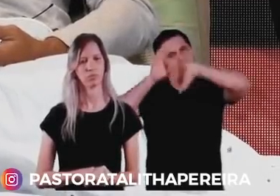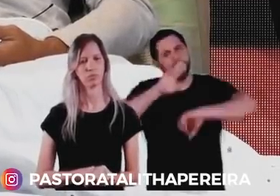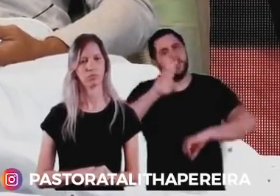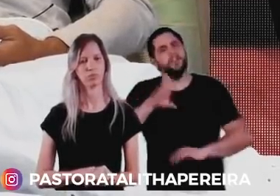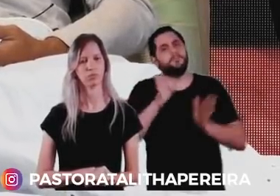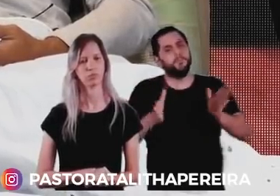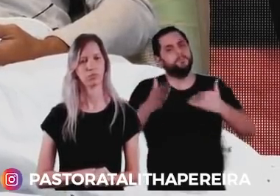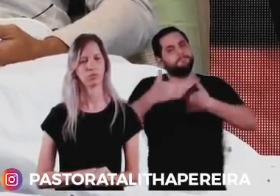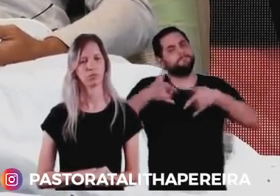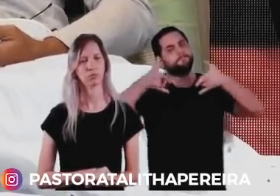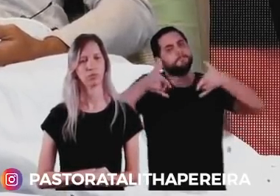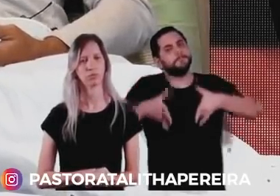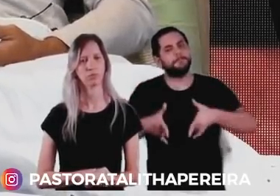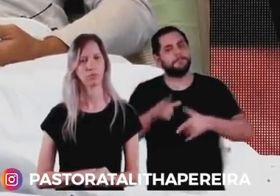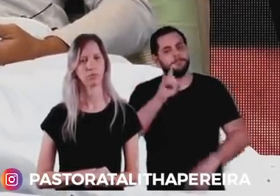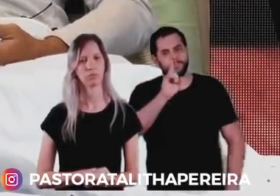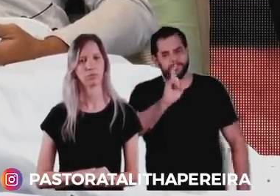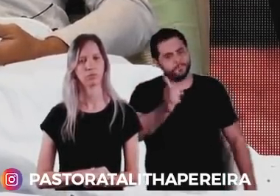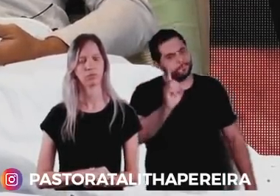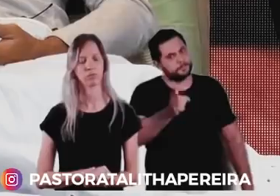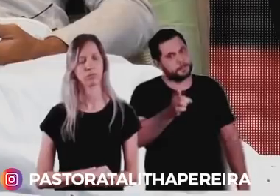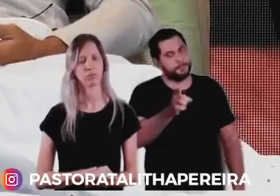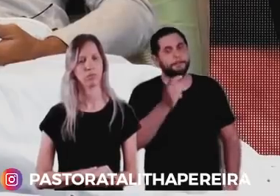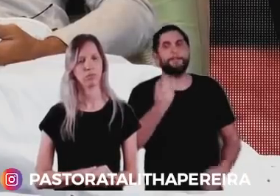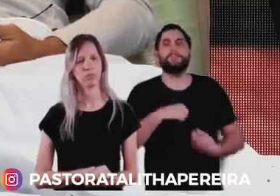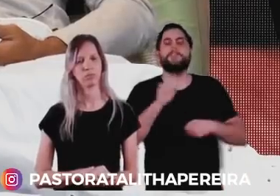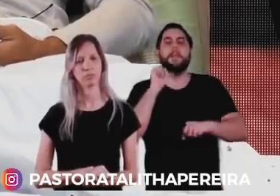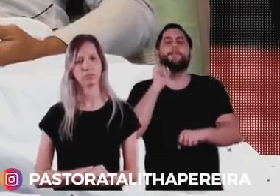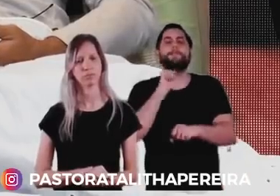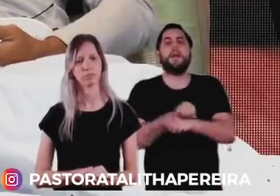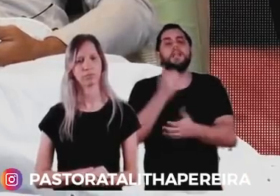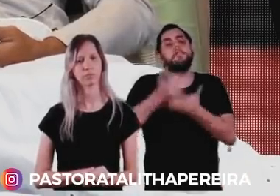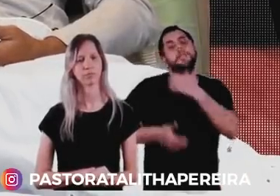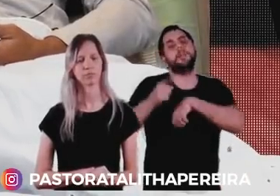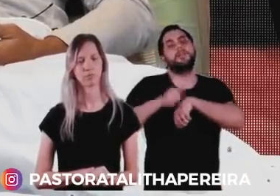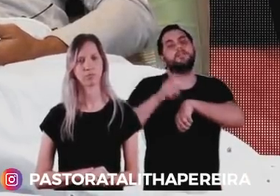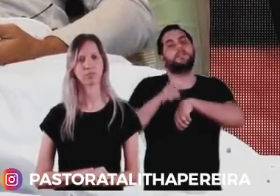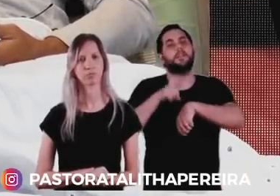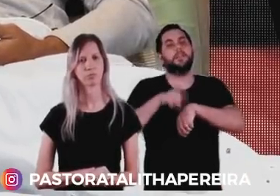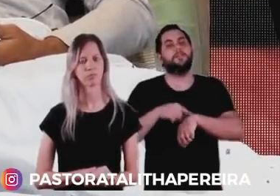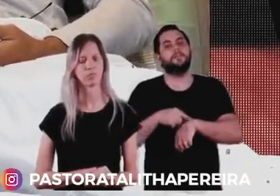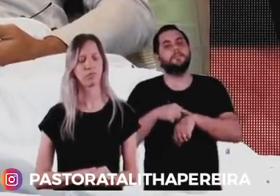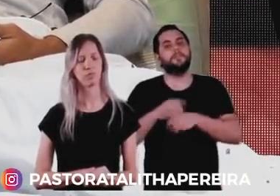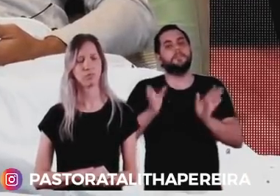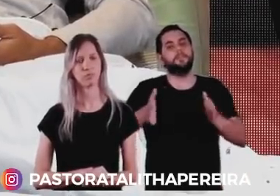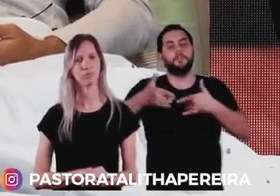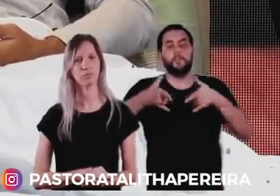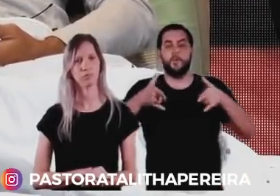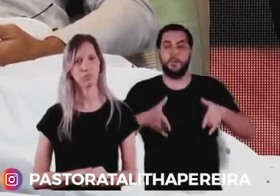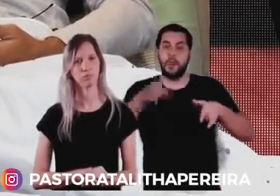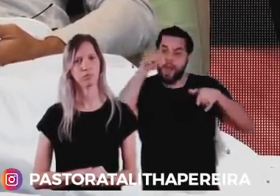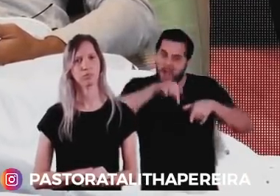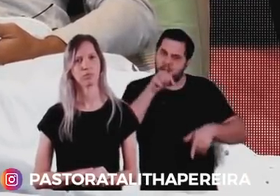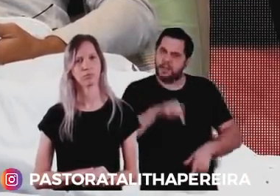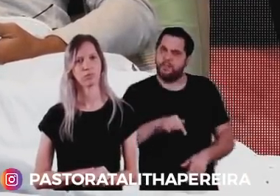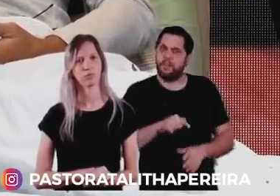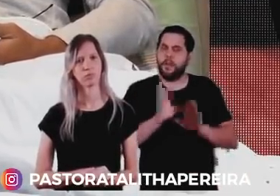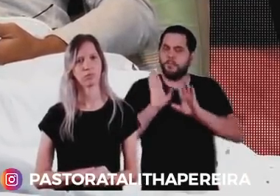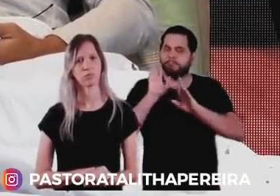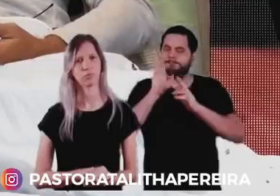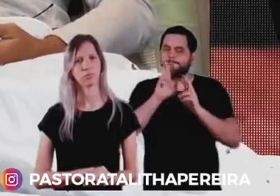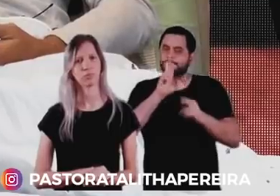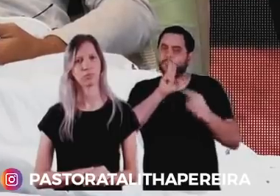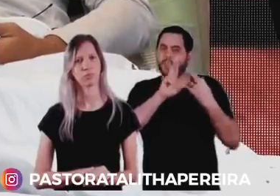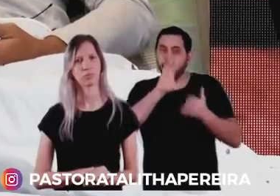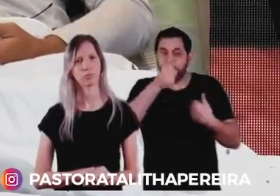quatro paredes do nosso quarto. Vamos parar de ter desperdício de tempo no nosso quarto. O nosso quarto foi reservado para ser um